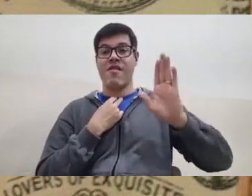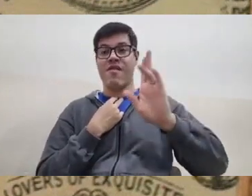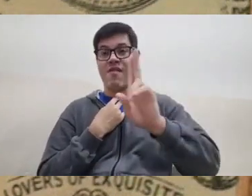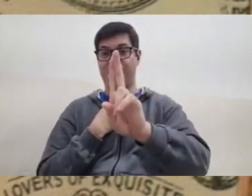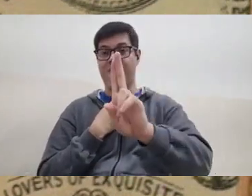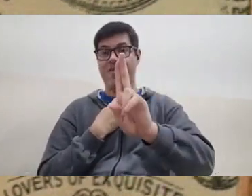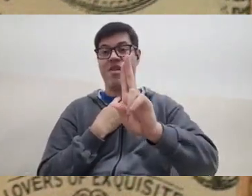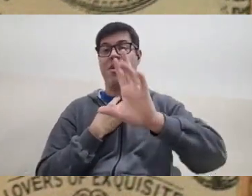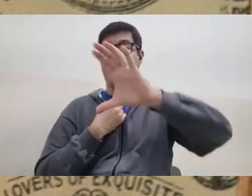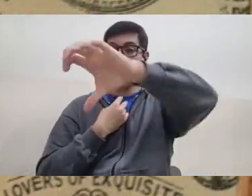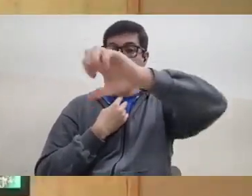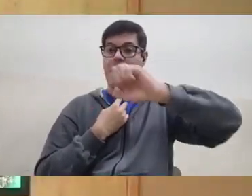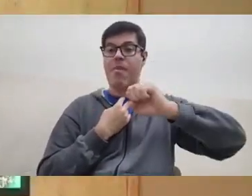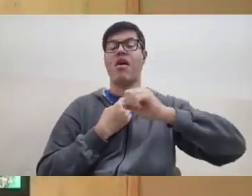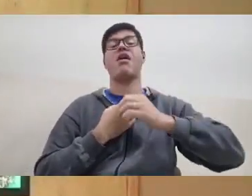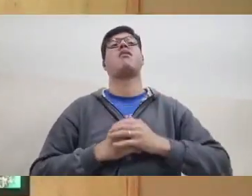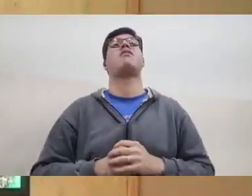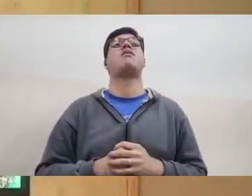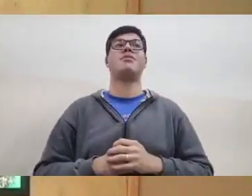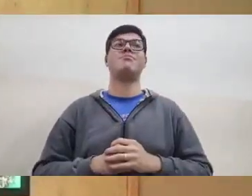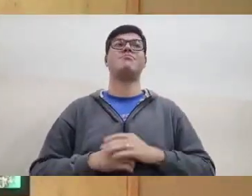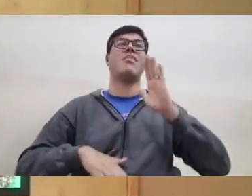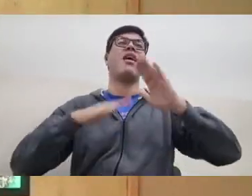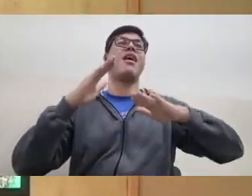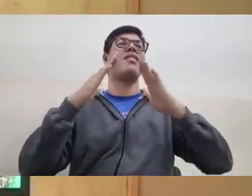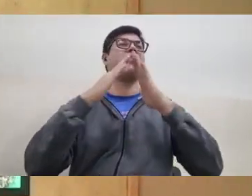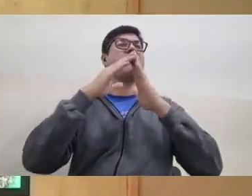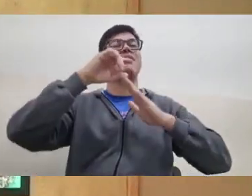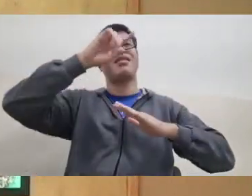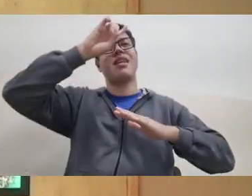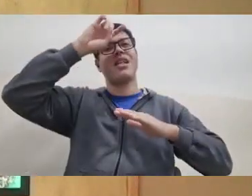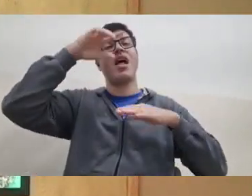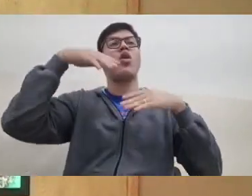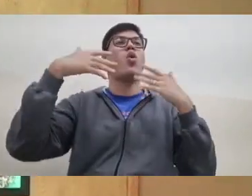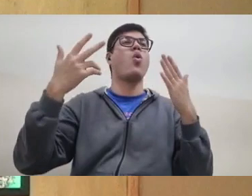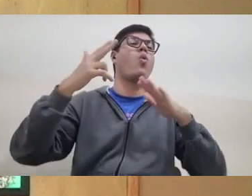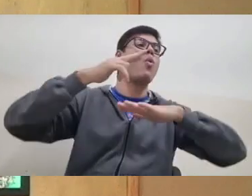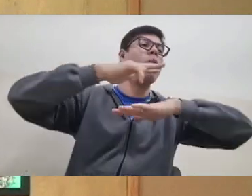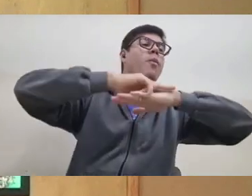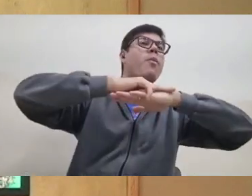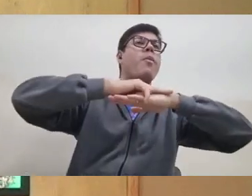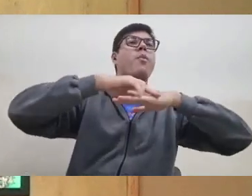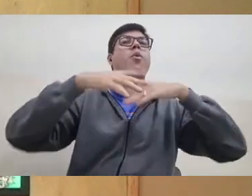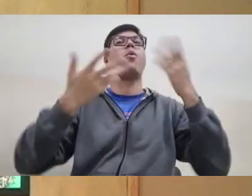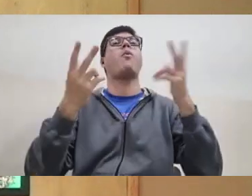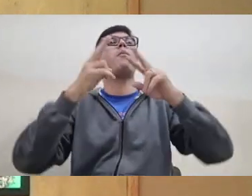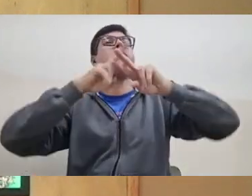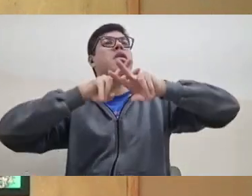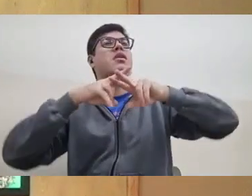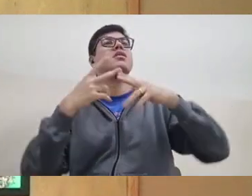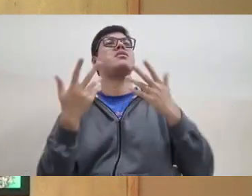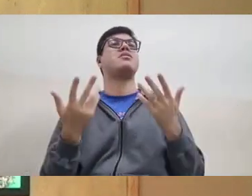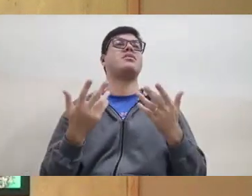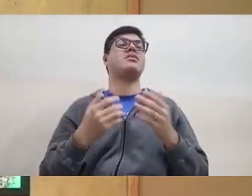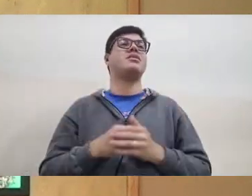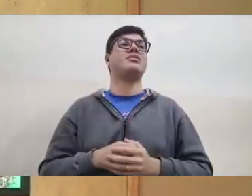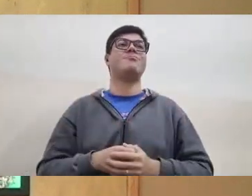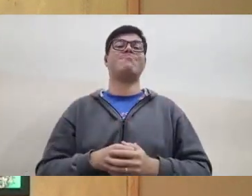não vai nem beber e nem vai ser internado ninguém vai ser preso por dar quando